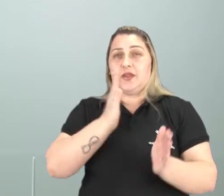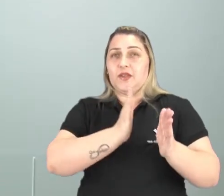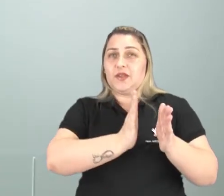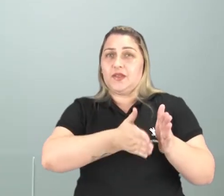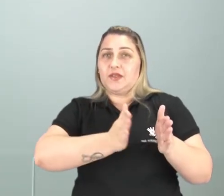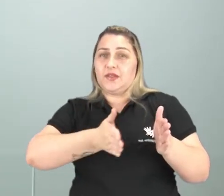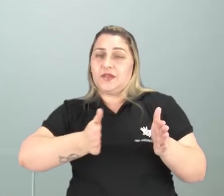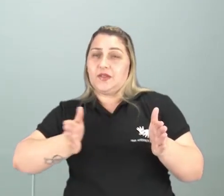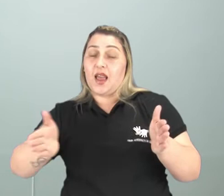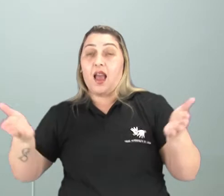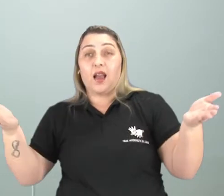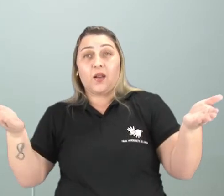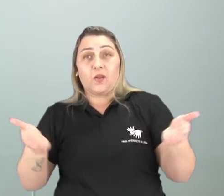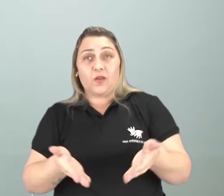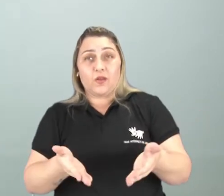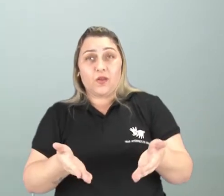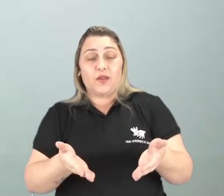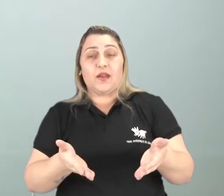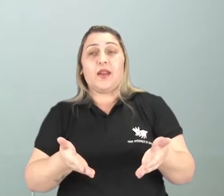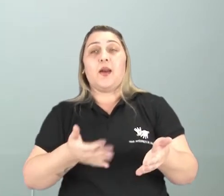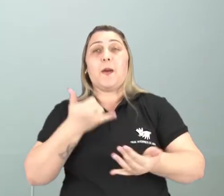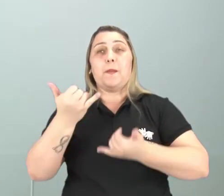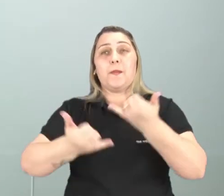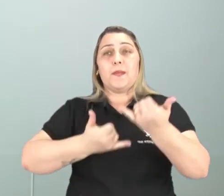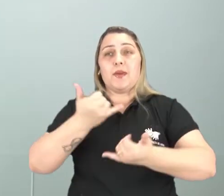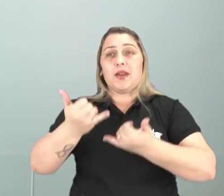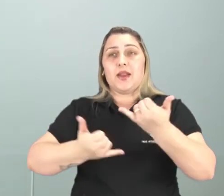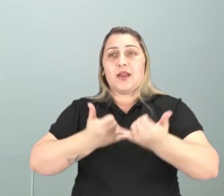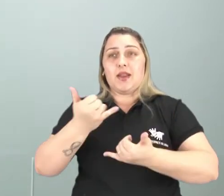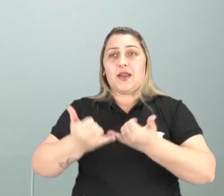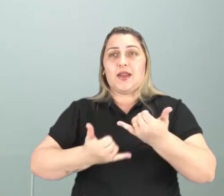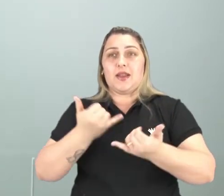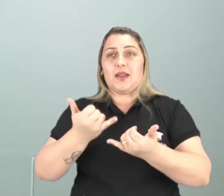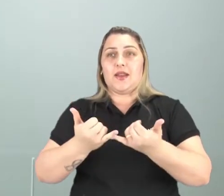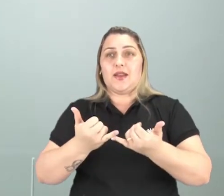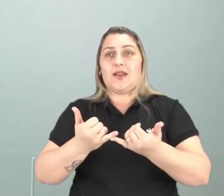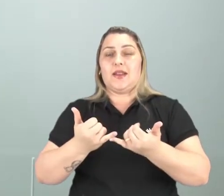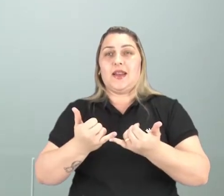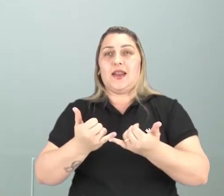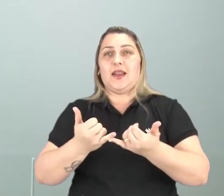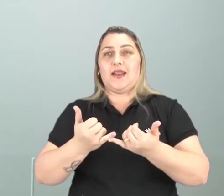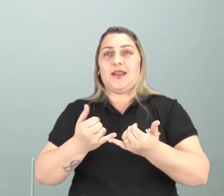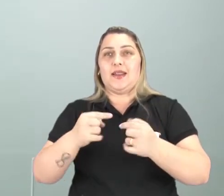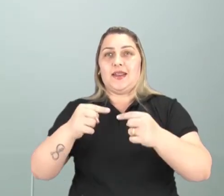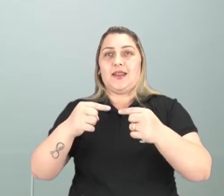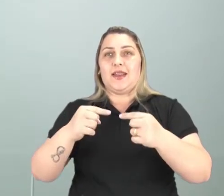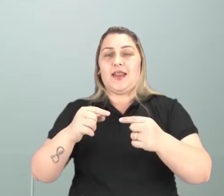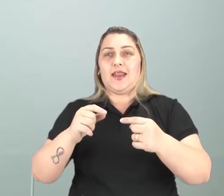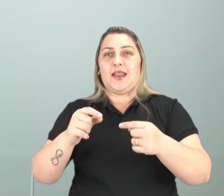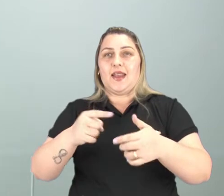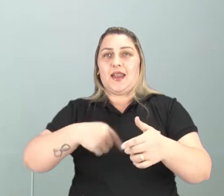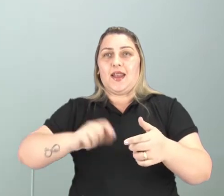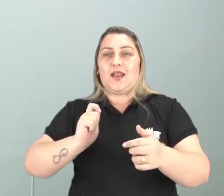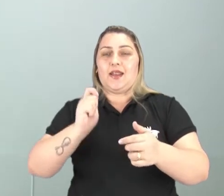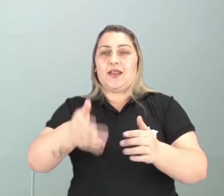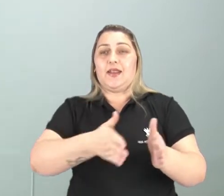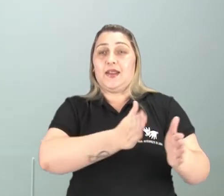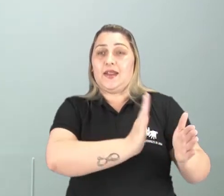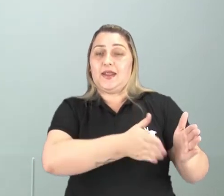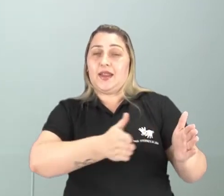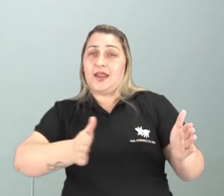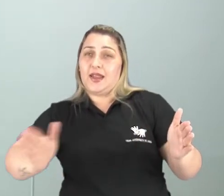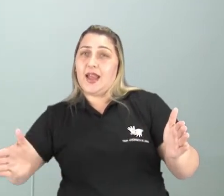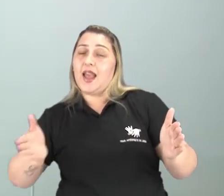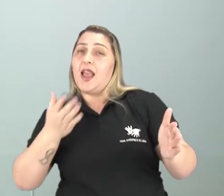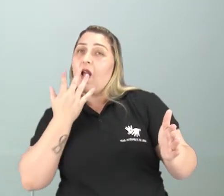falamos sobre sequências agora nós iremos brincar do nosso jogo de argolas fazendo uma